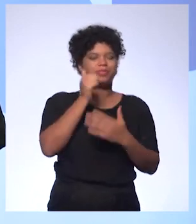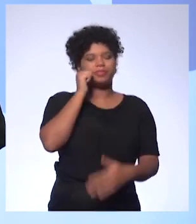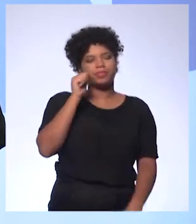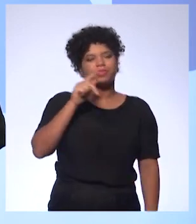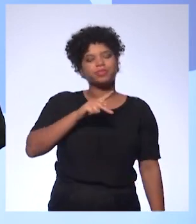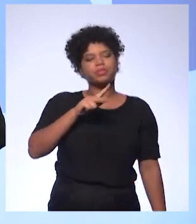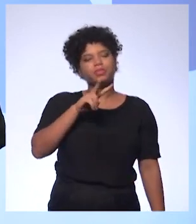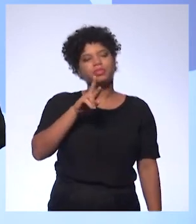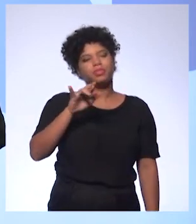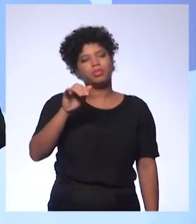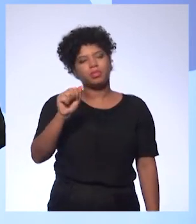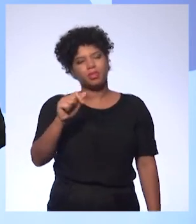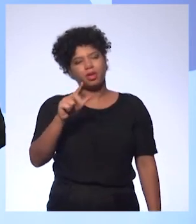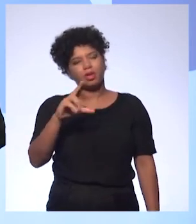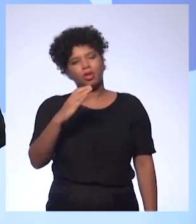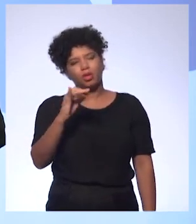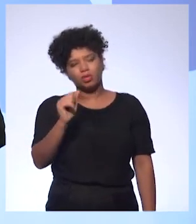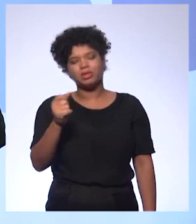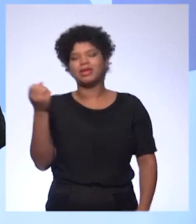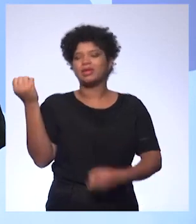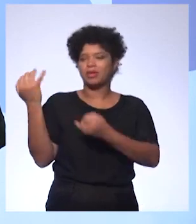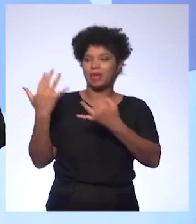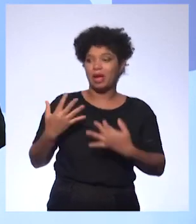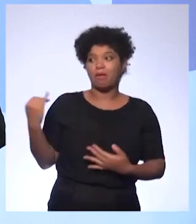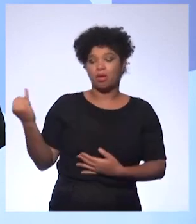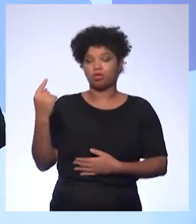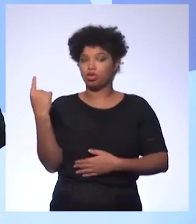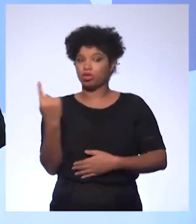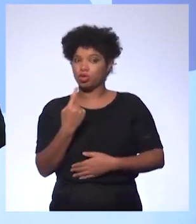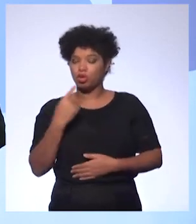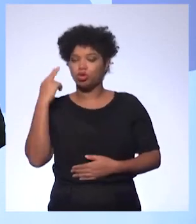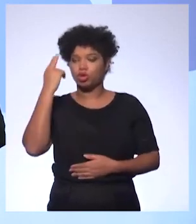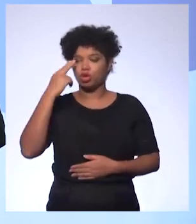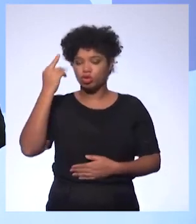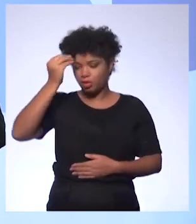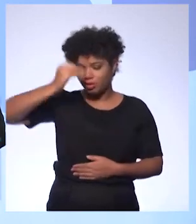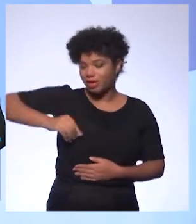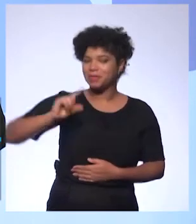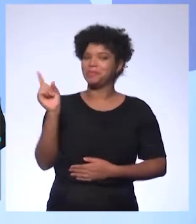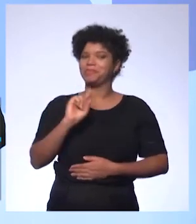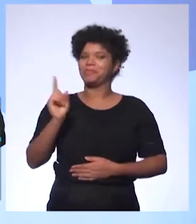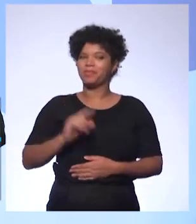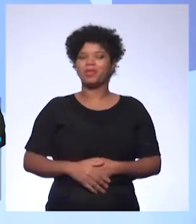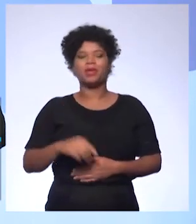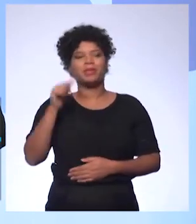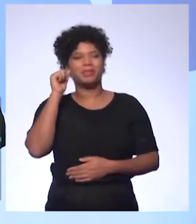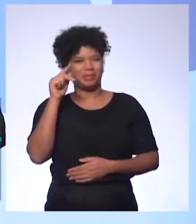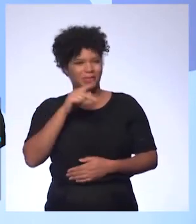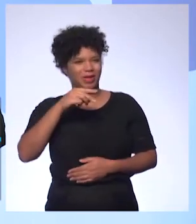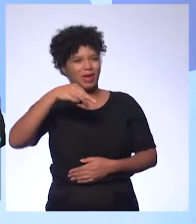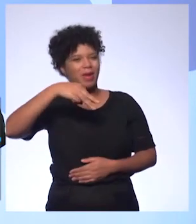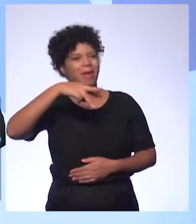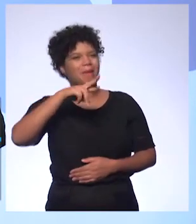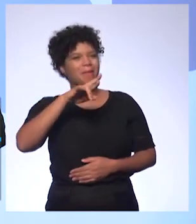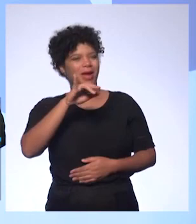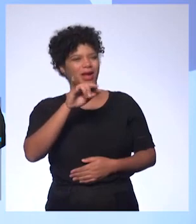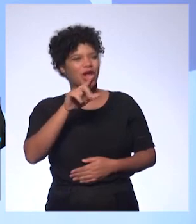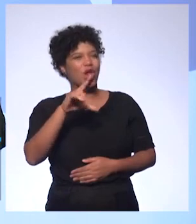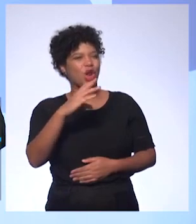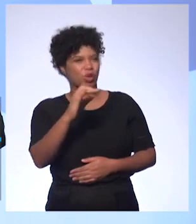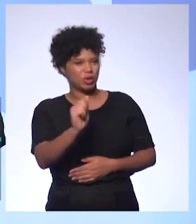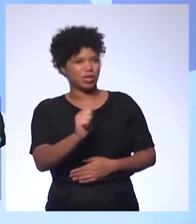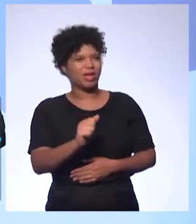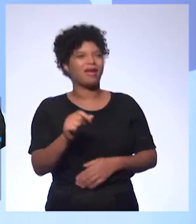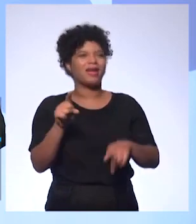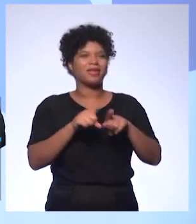é importante seguir os seus sonhos. Professora Mariluce cita que as suas aulas são sempre muito